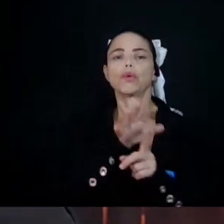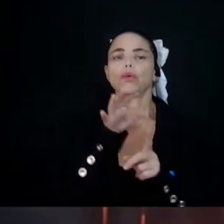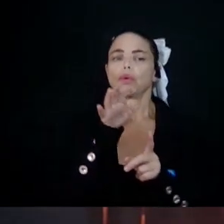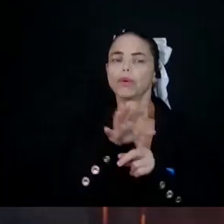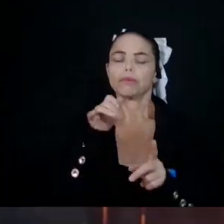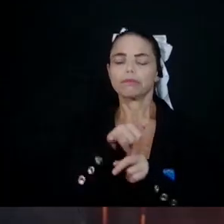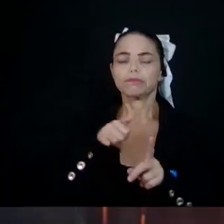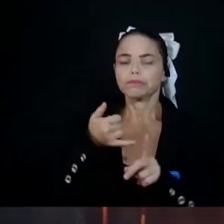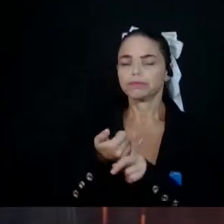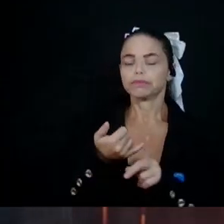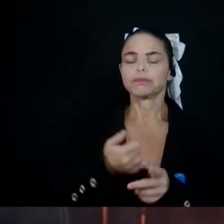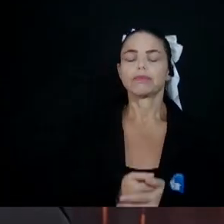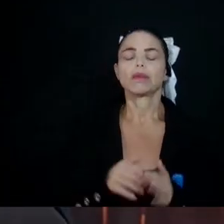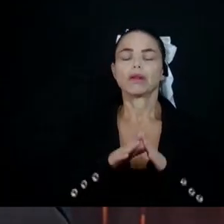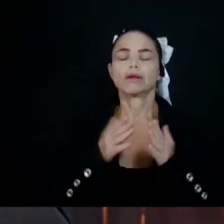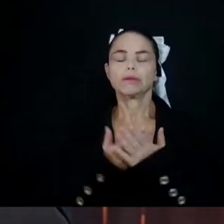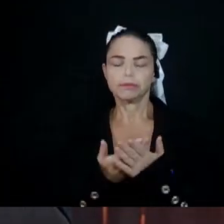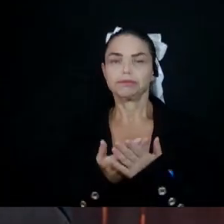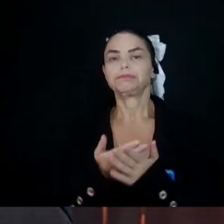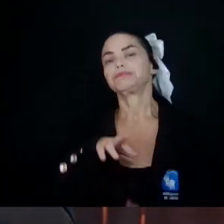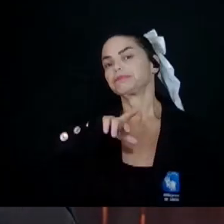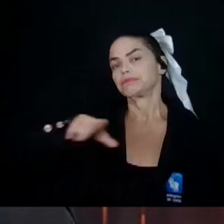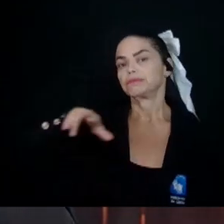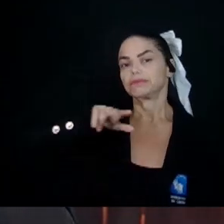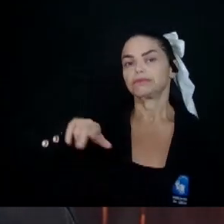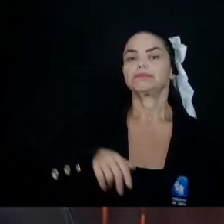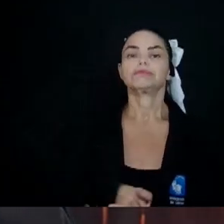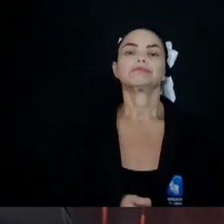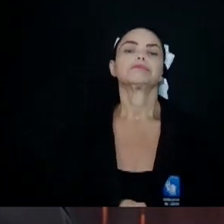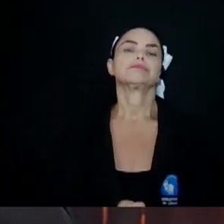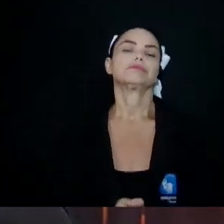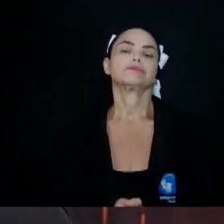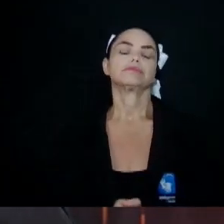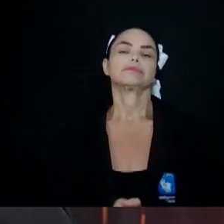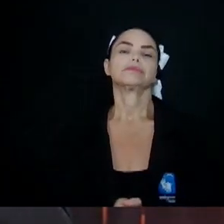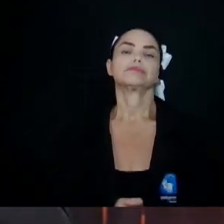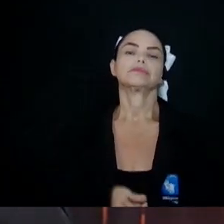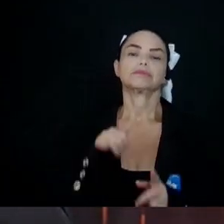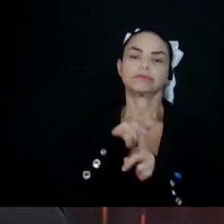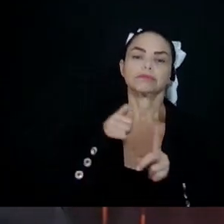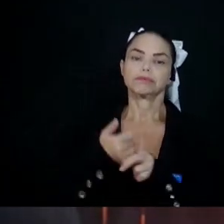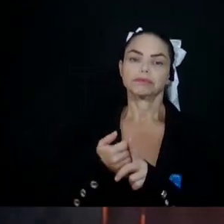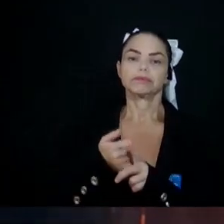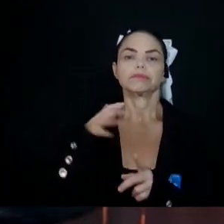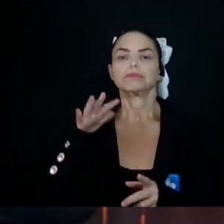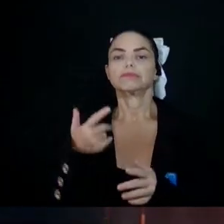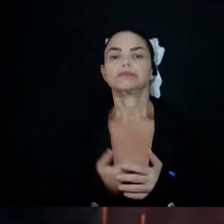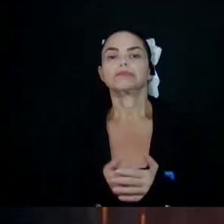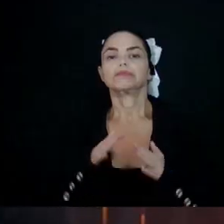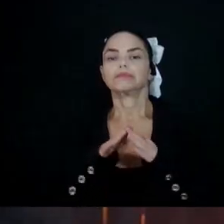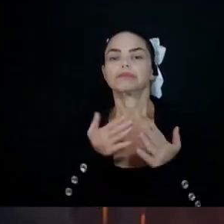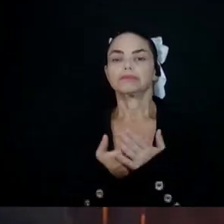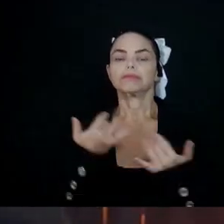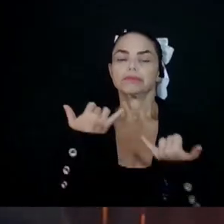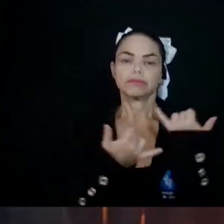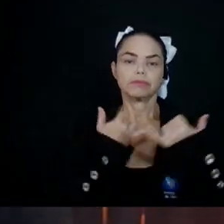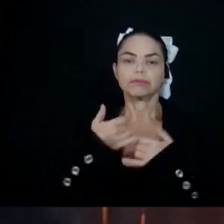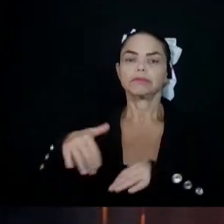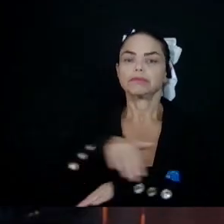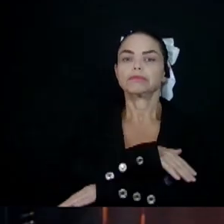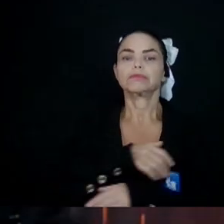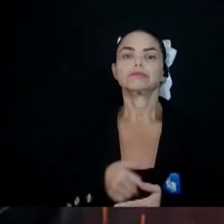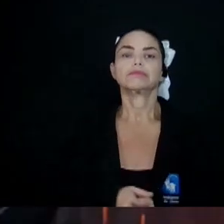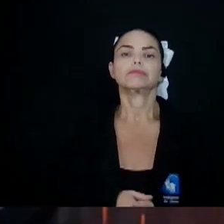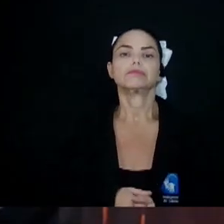escola. Só que existia um grande diferencial. Aquele bullying que acontecia na escola, quando você ia brincar na rua, ele não